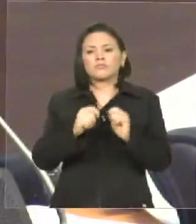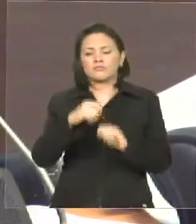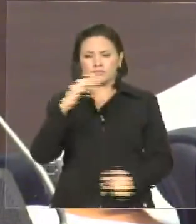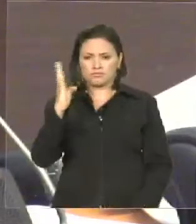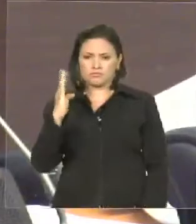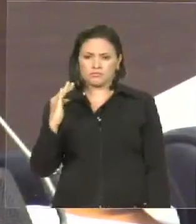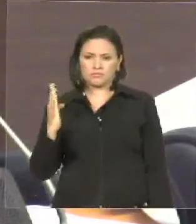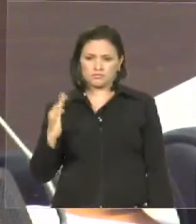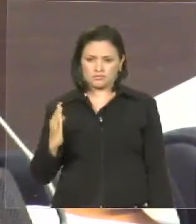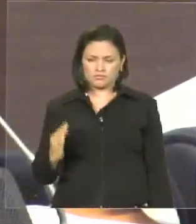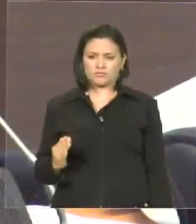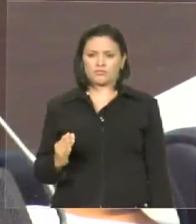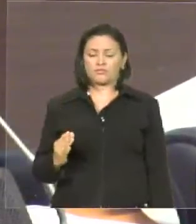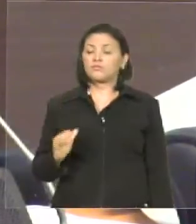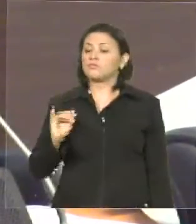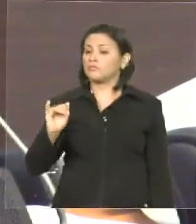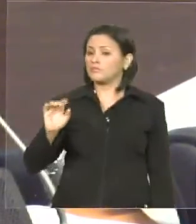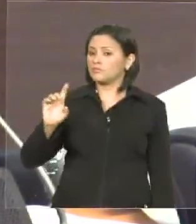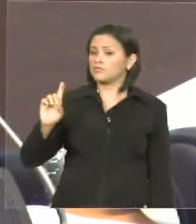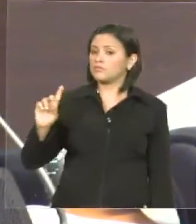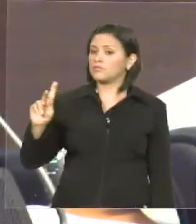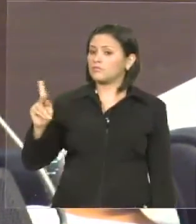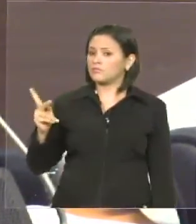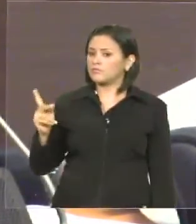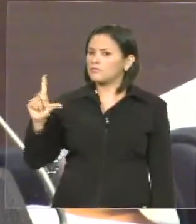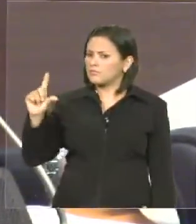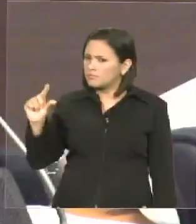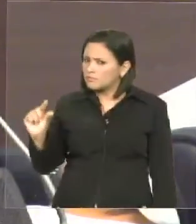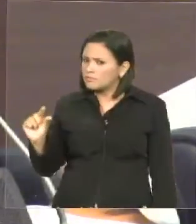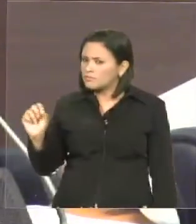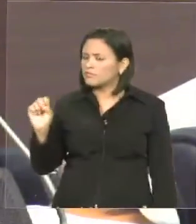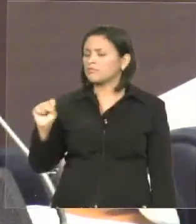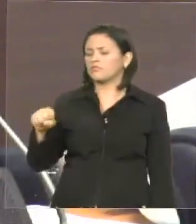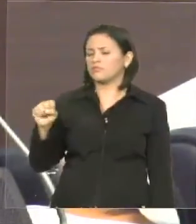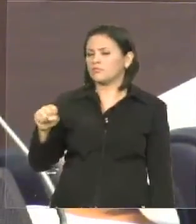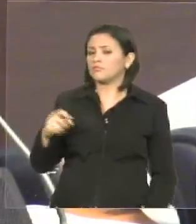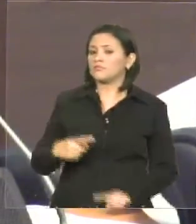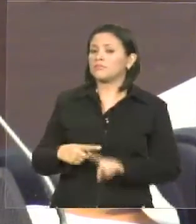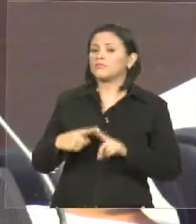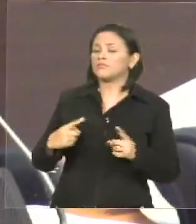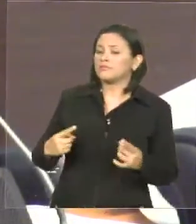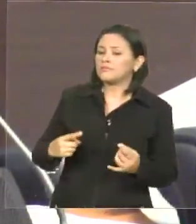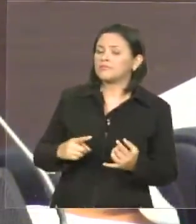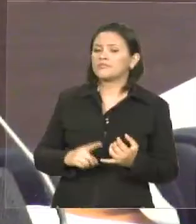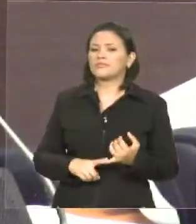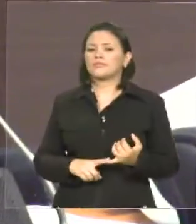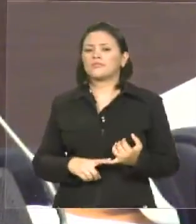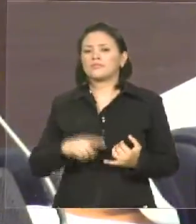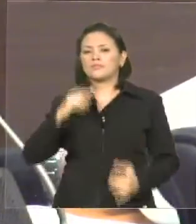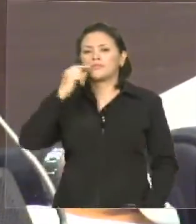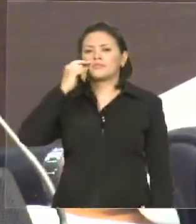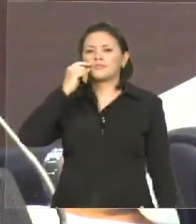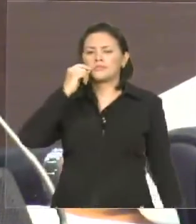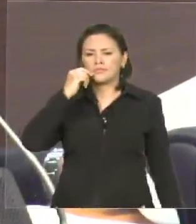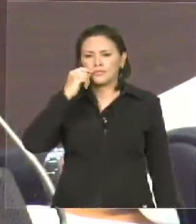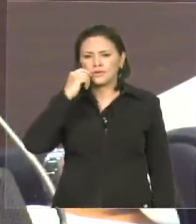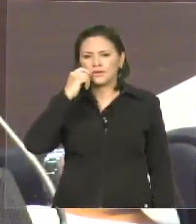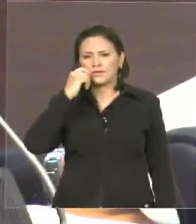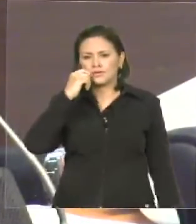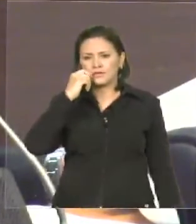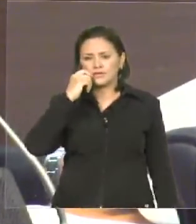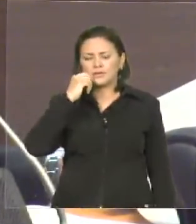nosso IDH é baixo, mas o de Alagoas era mais, sempre foi mais. Agora, nós passamos o